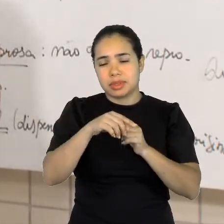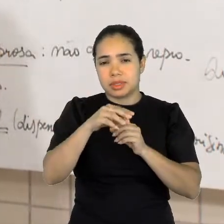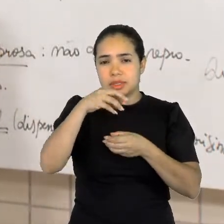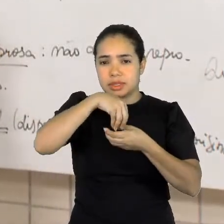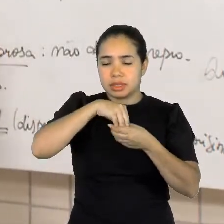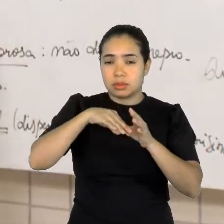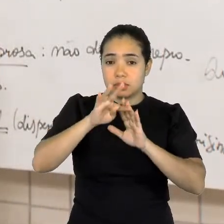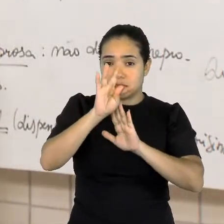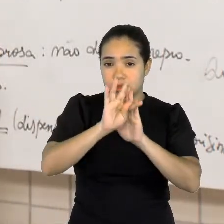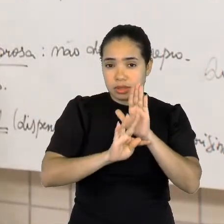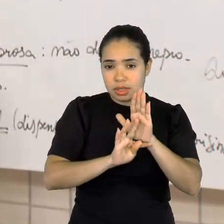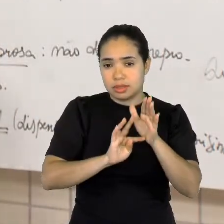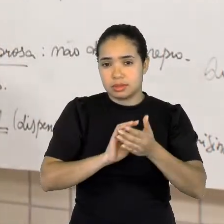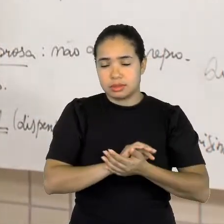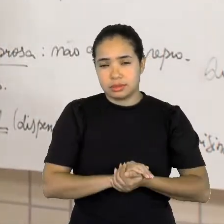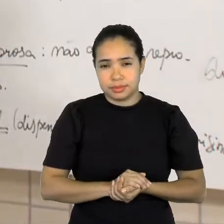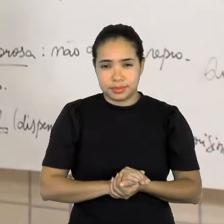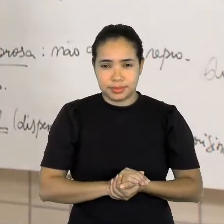texto, tá?